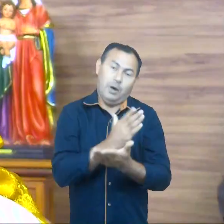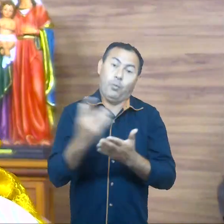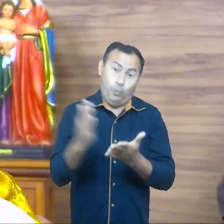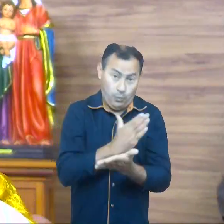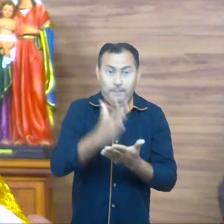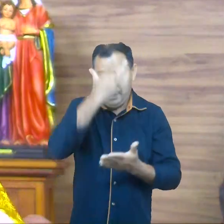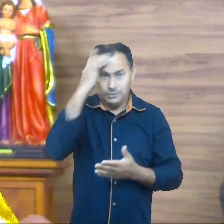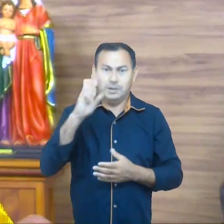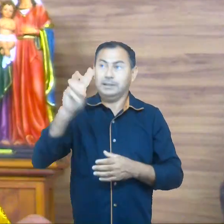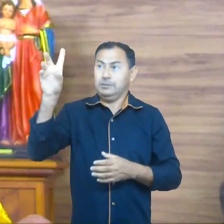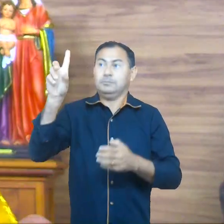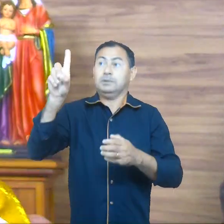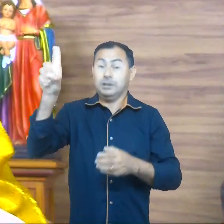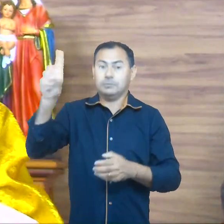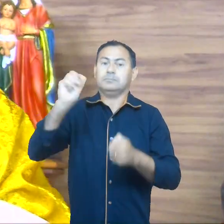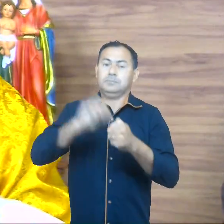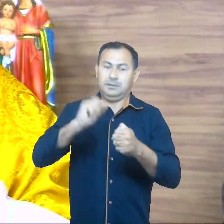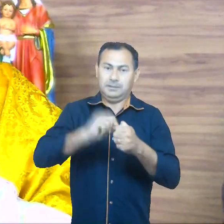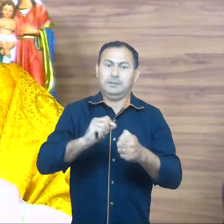vai realizar.